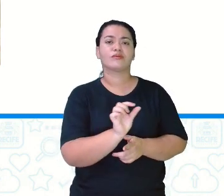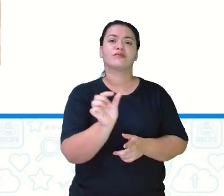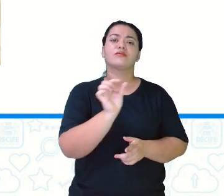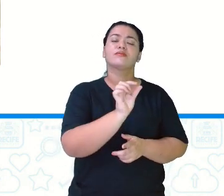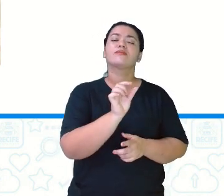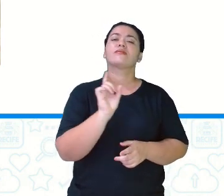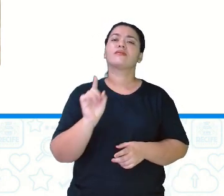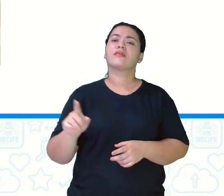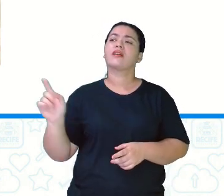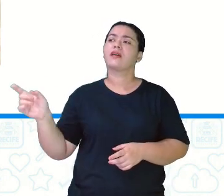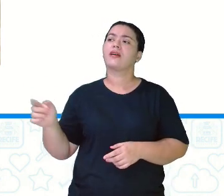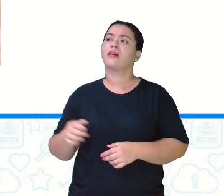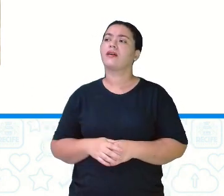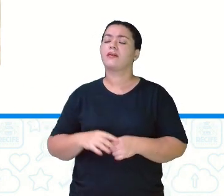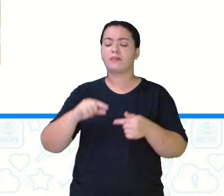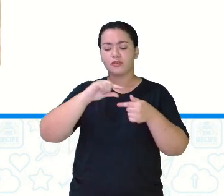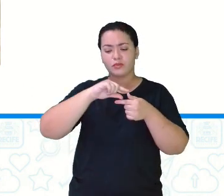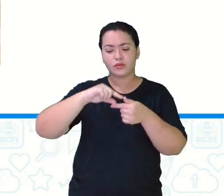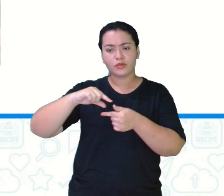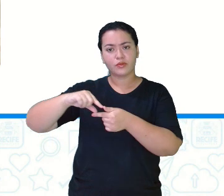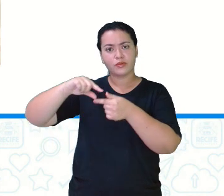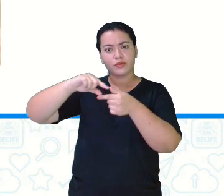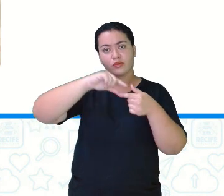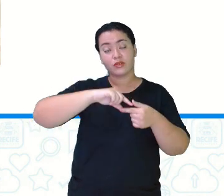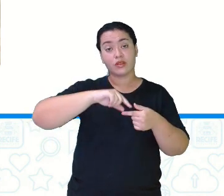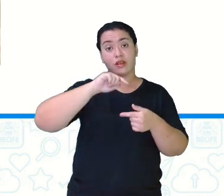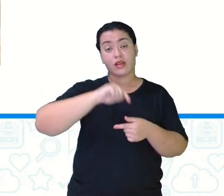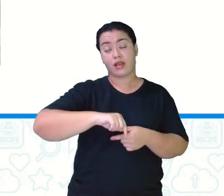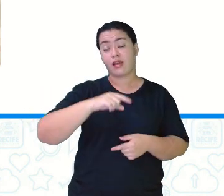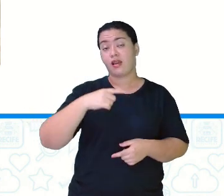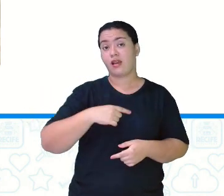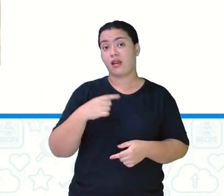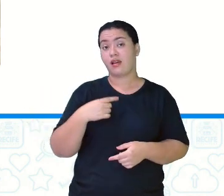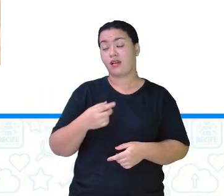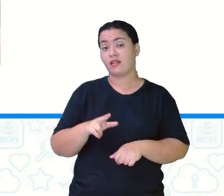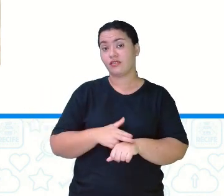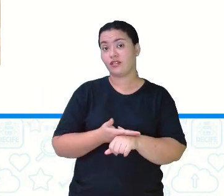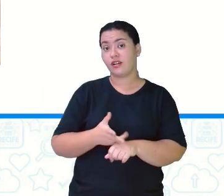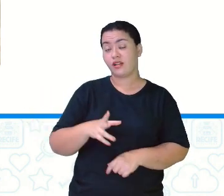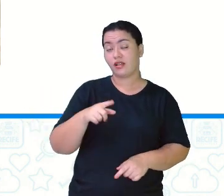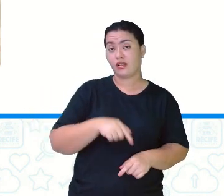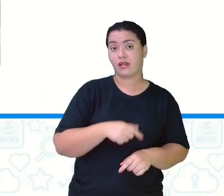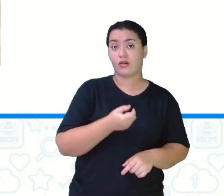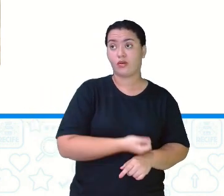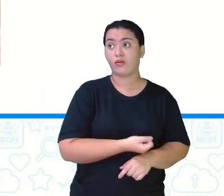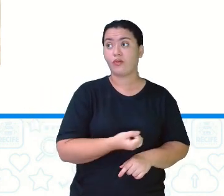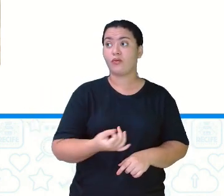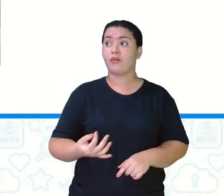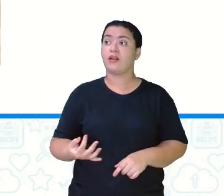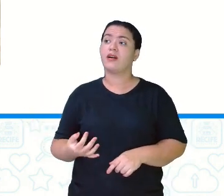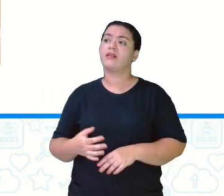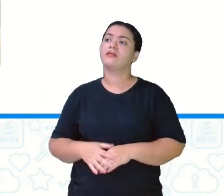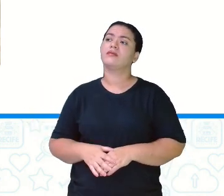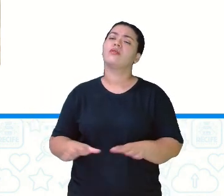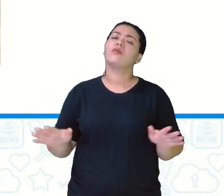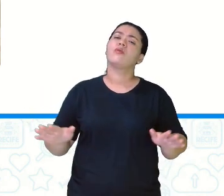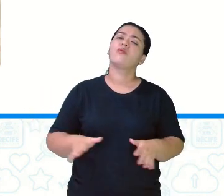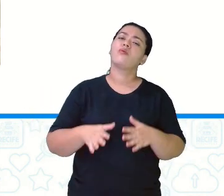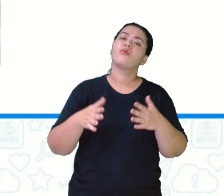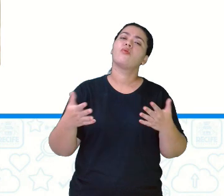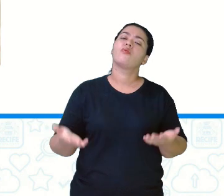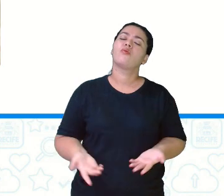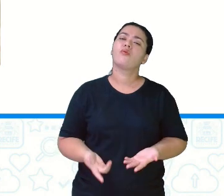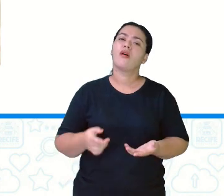outro. Considerando a quantidade de quadradinhos da barra de chocolate, qual